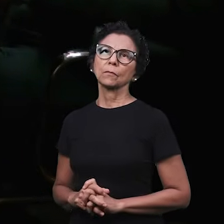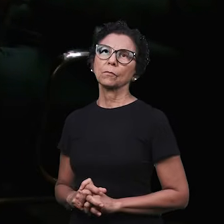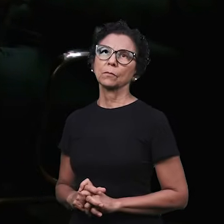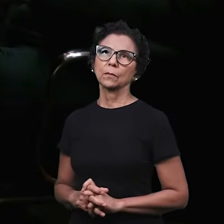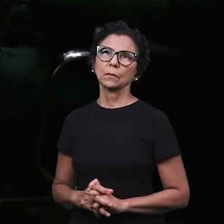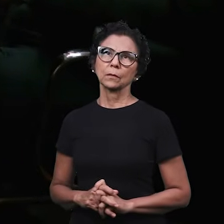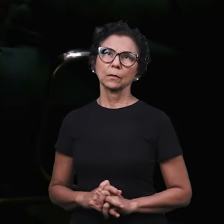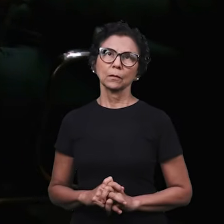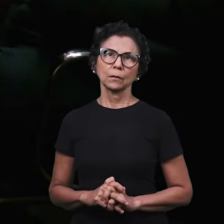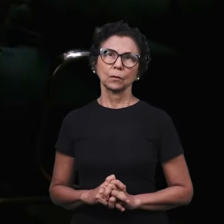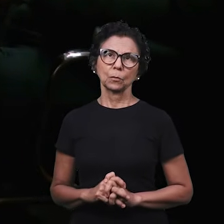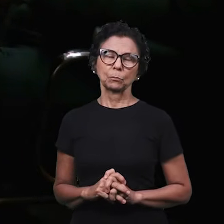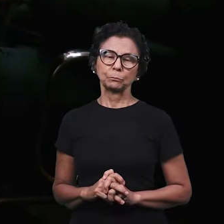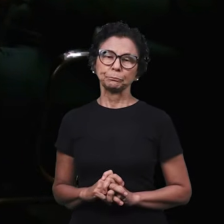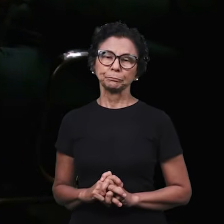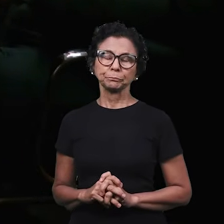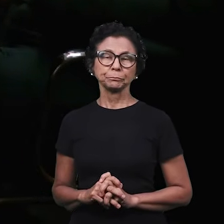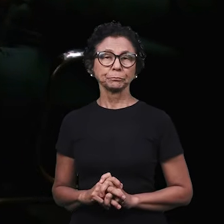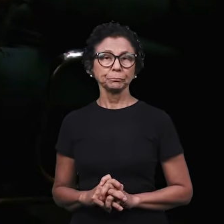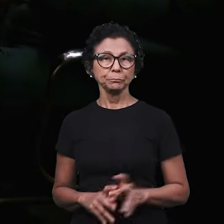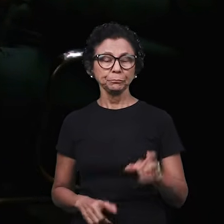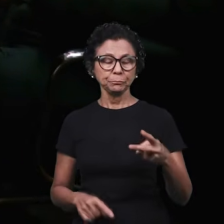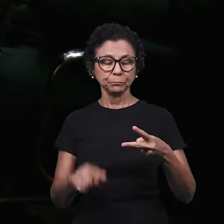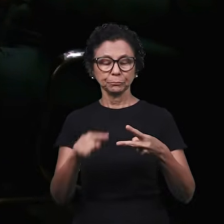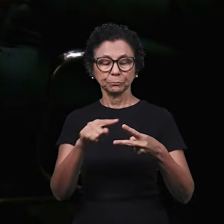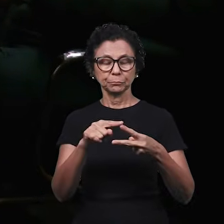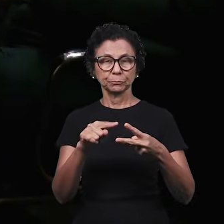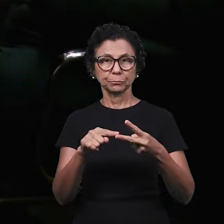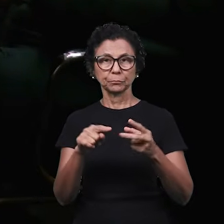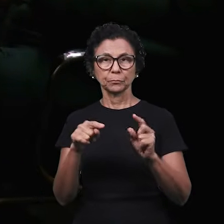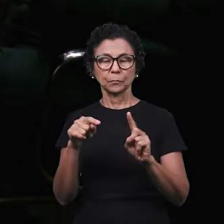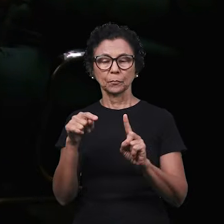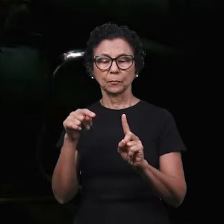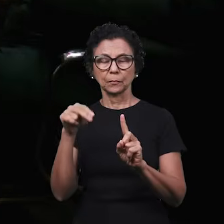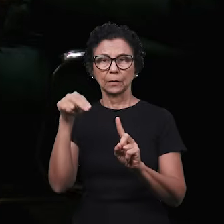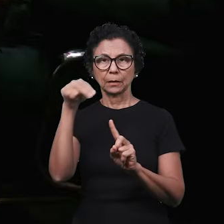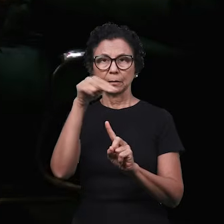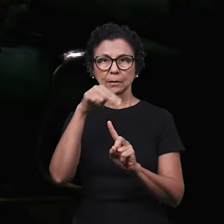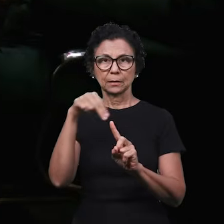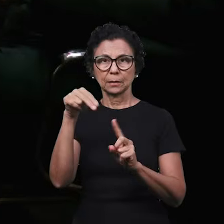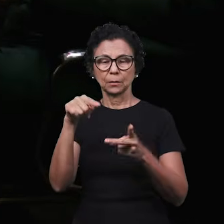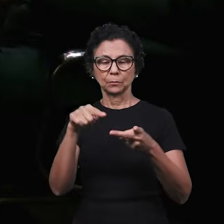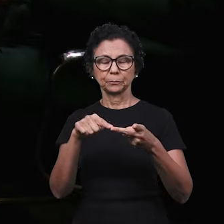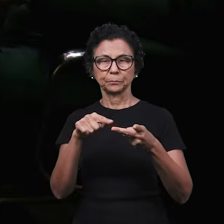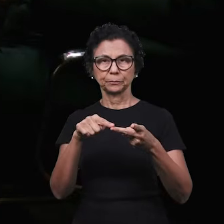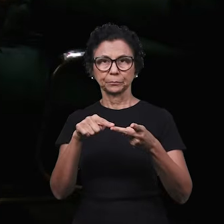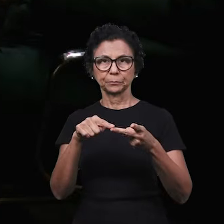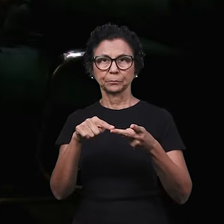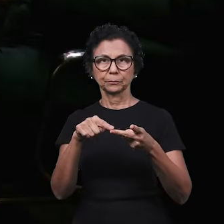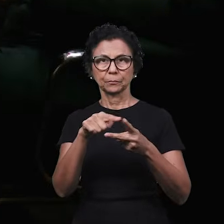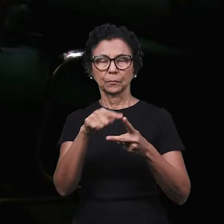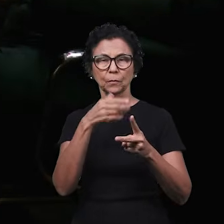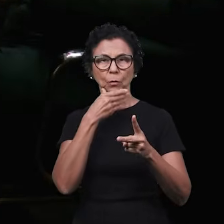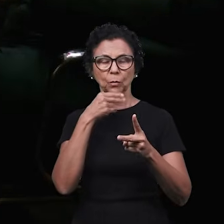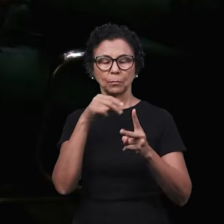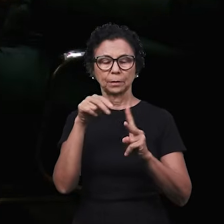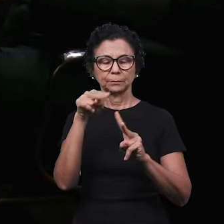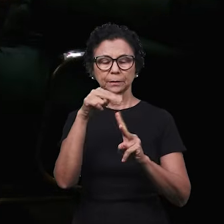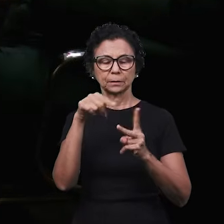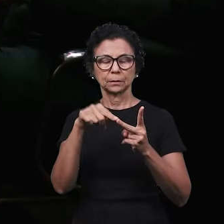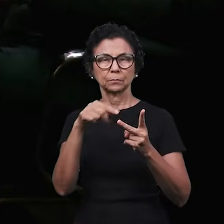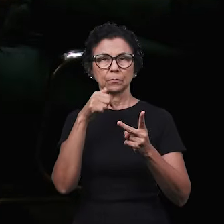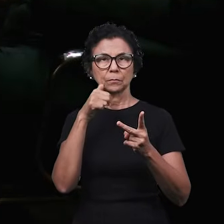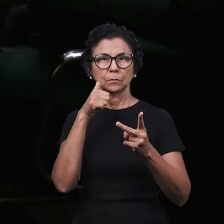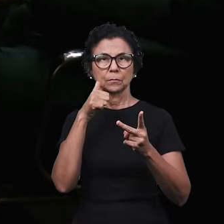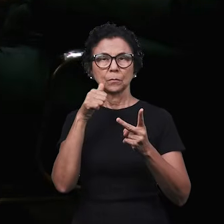Nós estamos falando de duas coisas. Você está falando do nazireu e você está falando do leproso. O leproso, ele tinha por obrigação, quando alguém